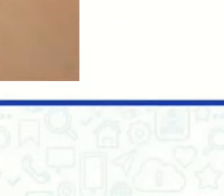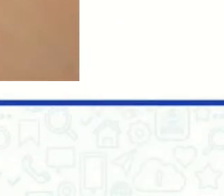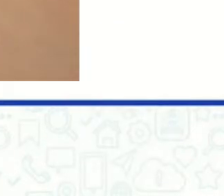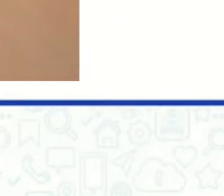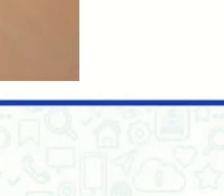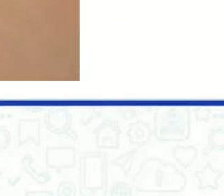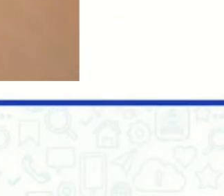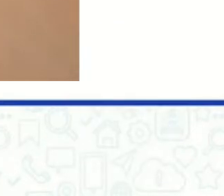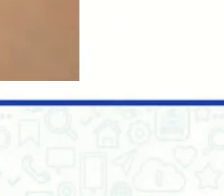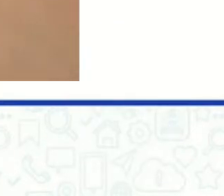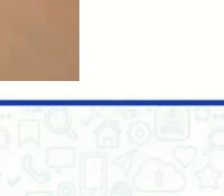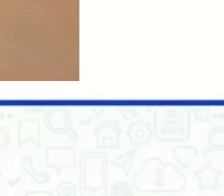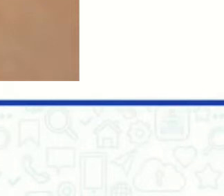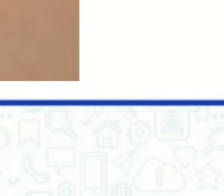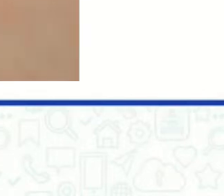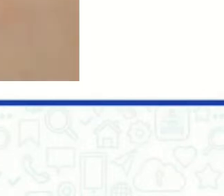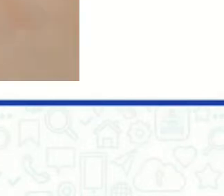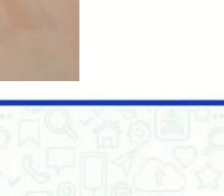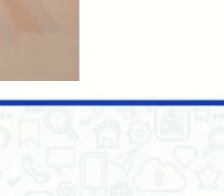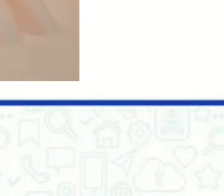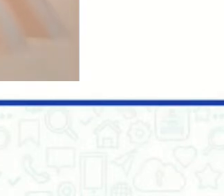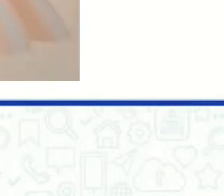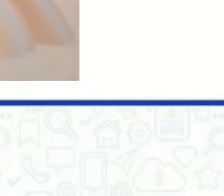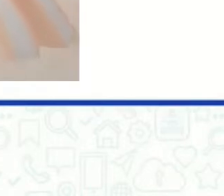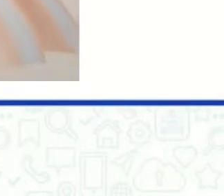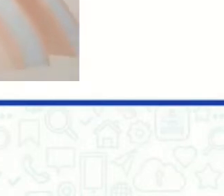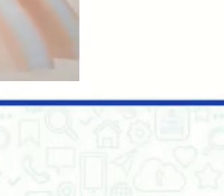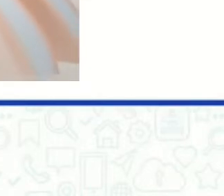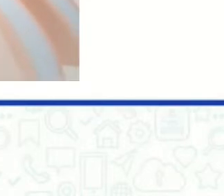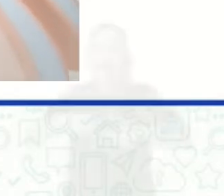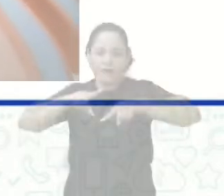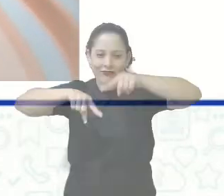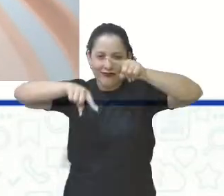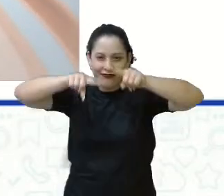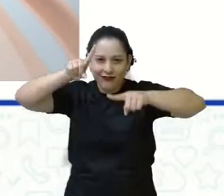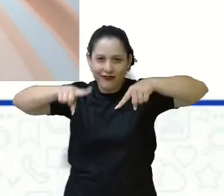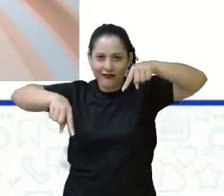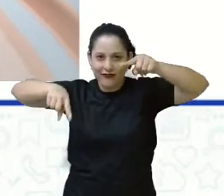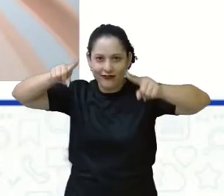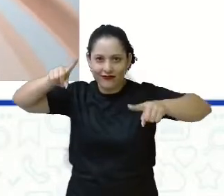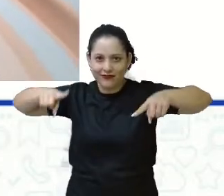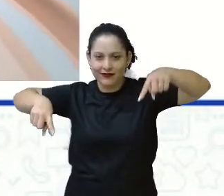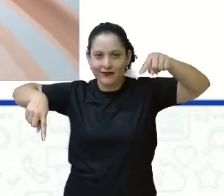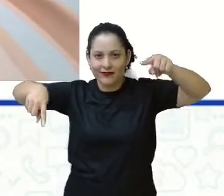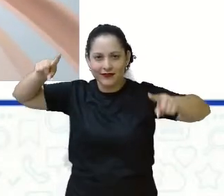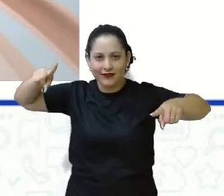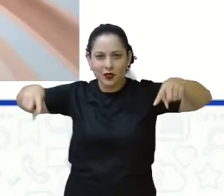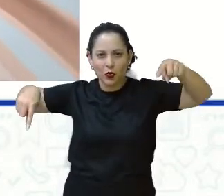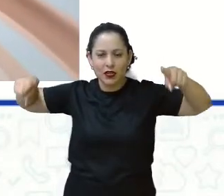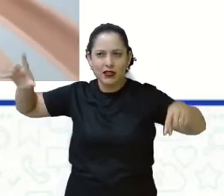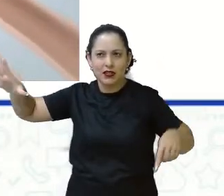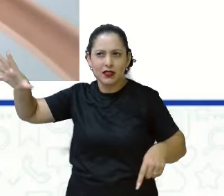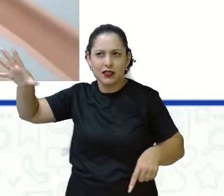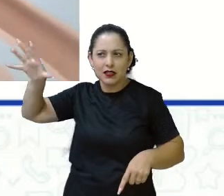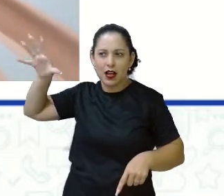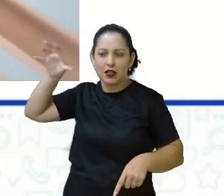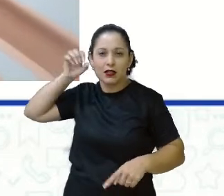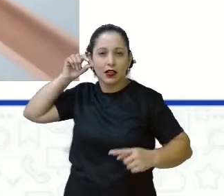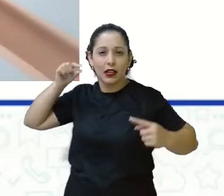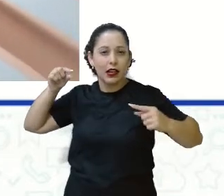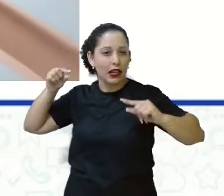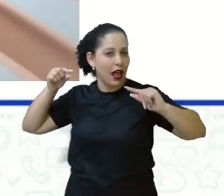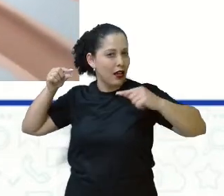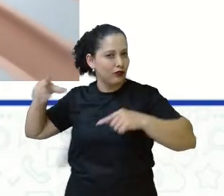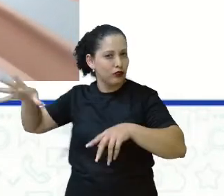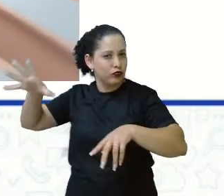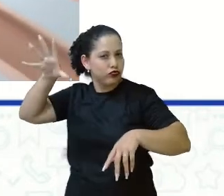intensos, enquanto as rápidas produzem sons de alta frequência. O som entra no ouvido e é conduzido por meio do canal auditivo,